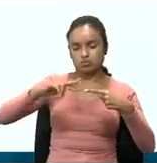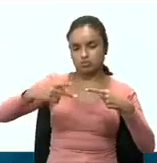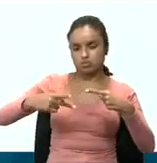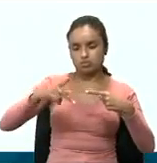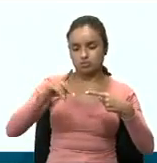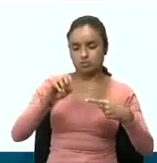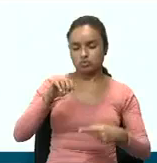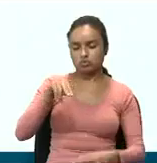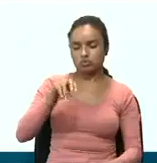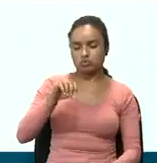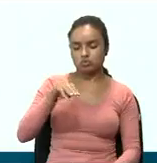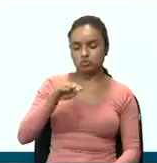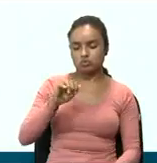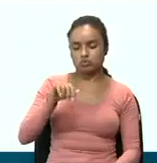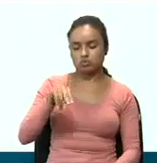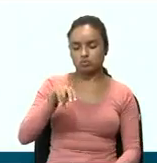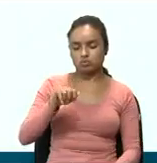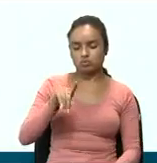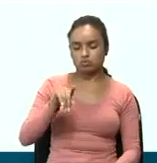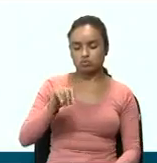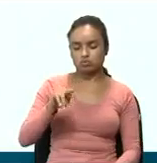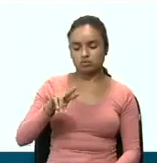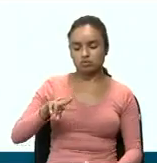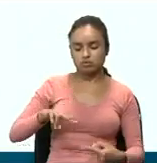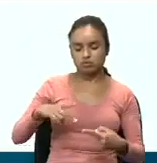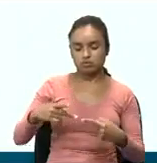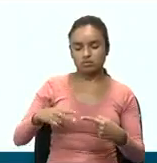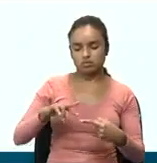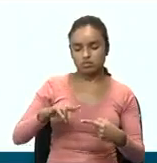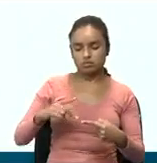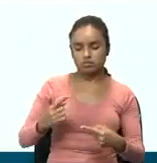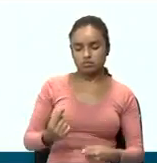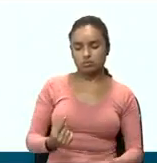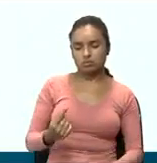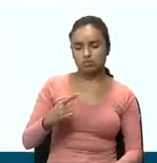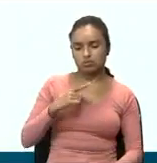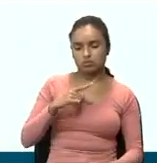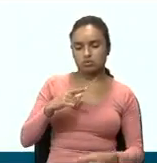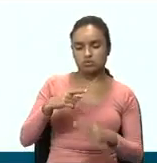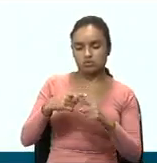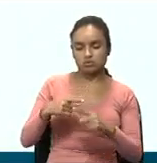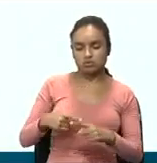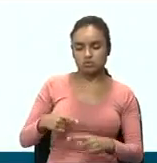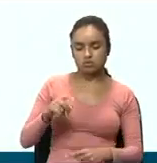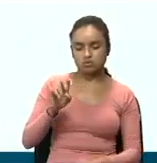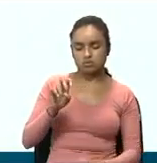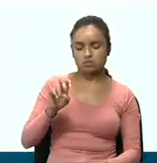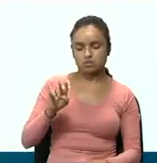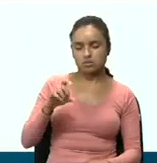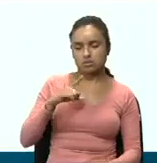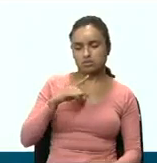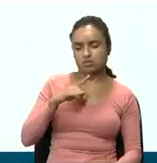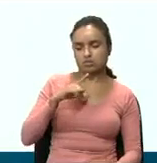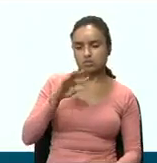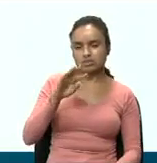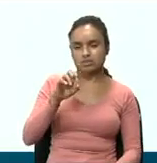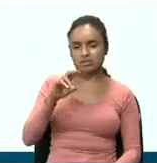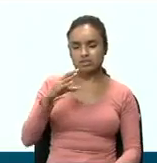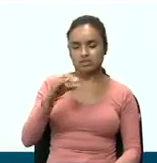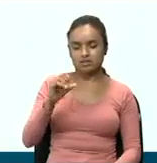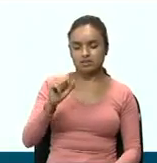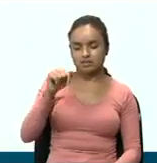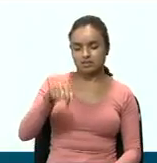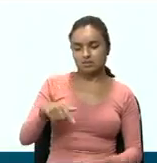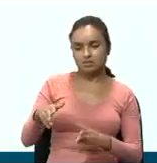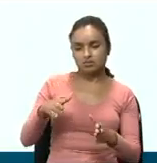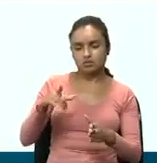multiplica 5/3. 1 vezes 5, 5. Implicitamente, nós temos quem aqui embaixo? Temos